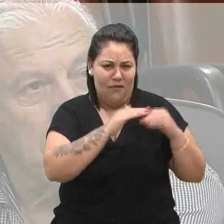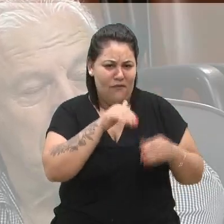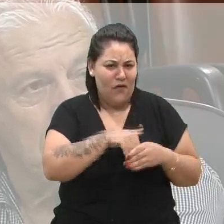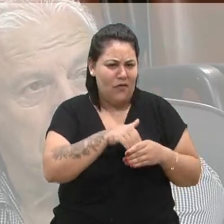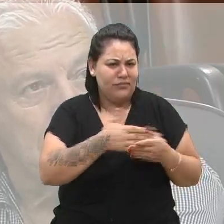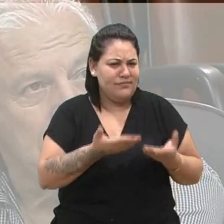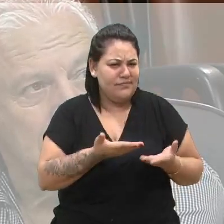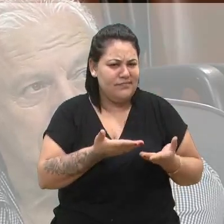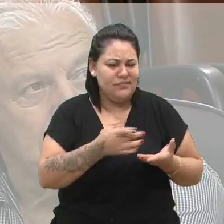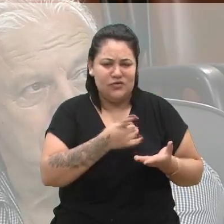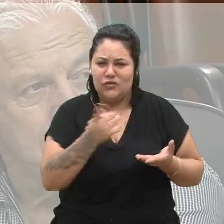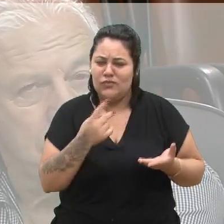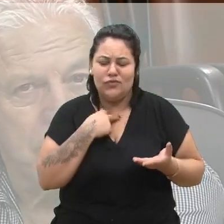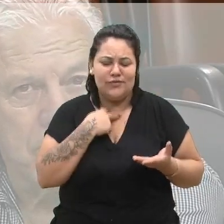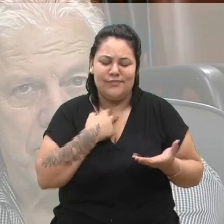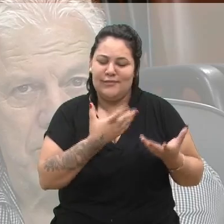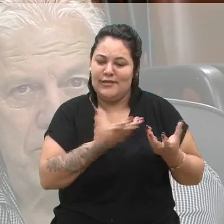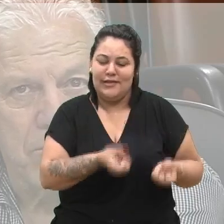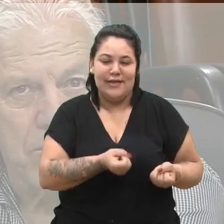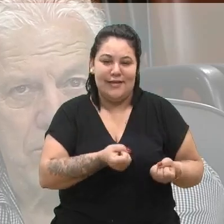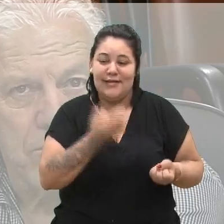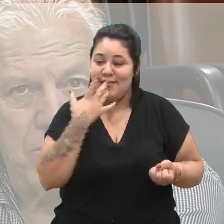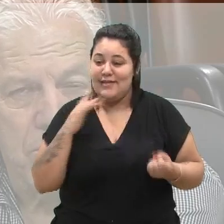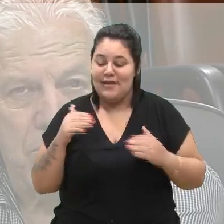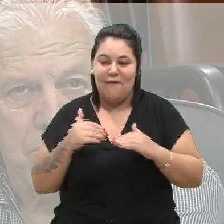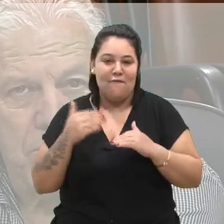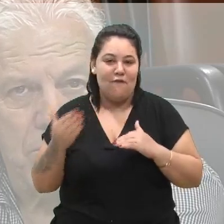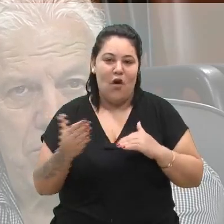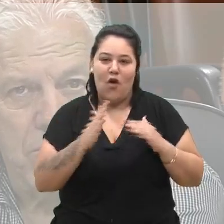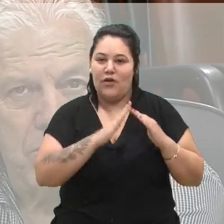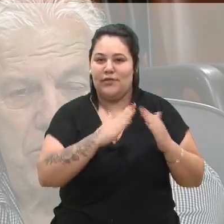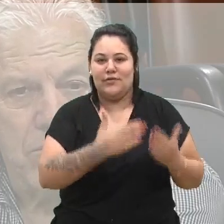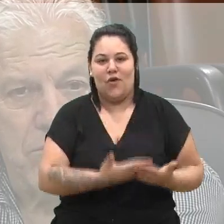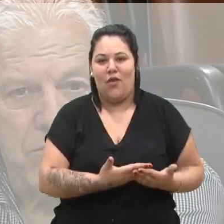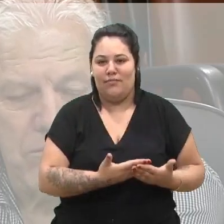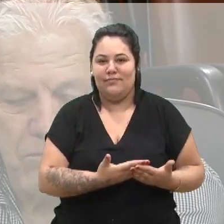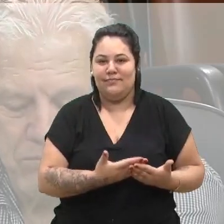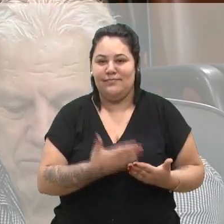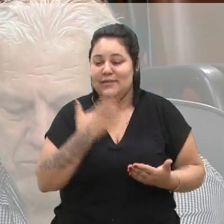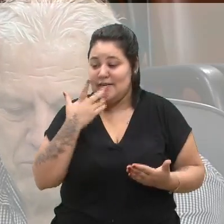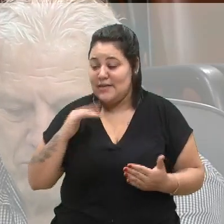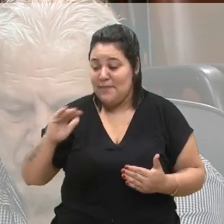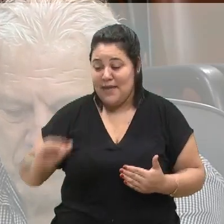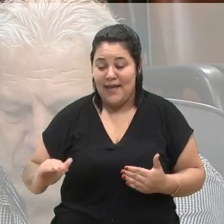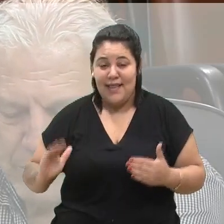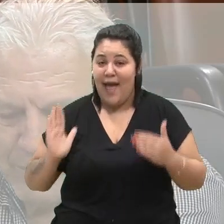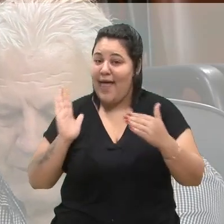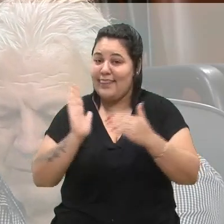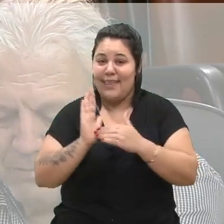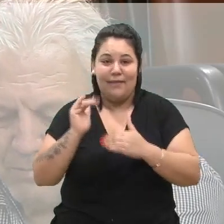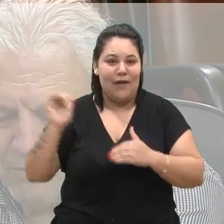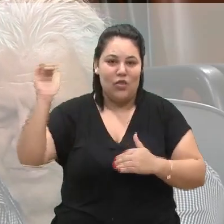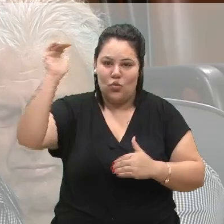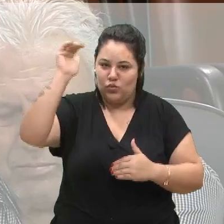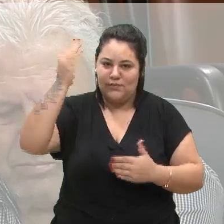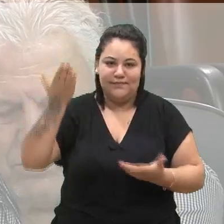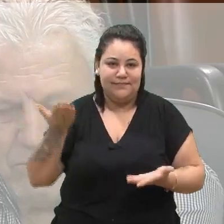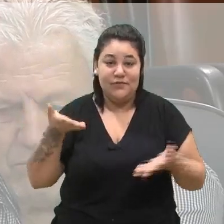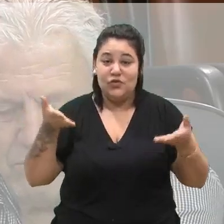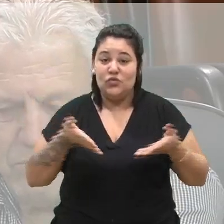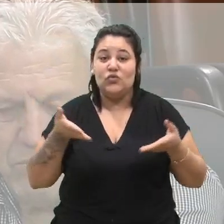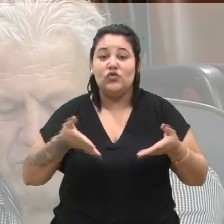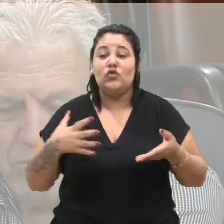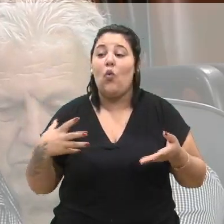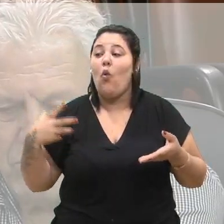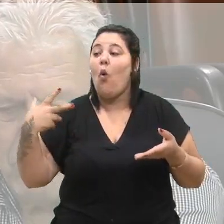podemos admitir que uma criança esteja fora de uma escola, de uma educação infantil, até um ensino superior. Hoje, quantas crianças